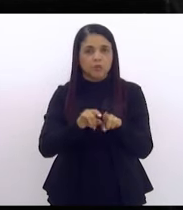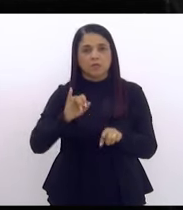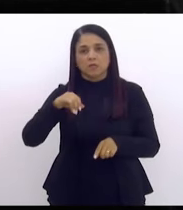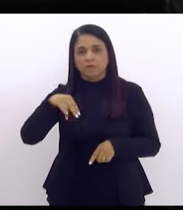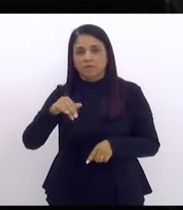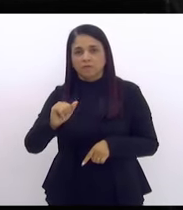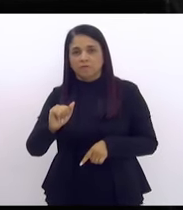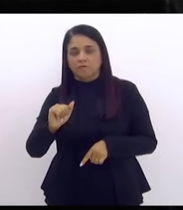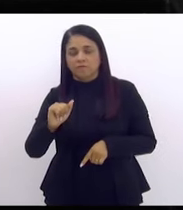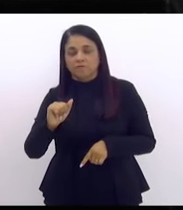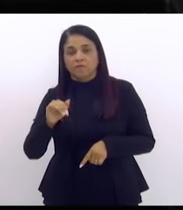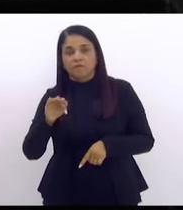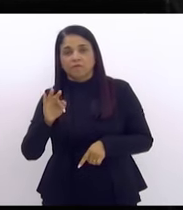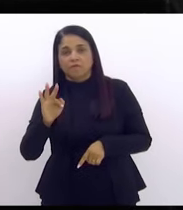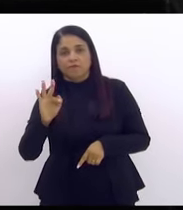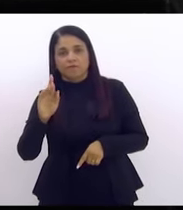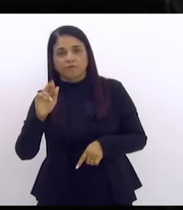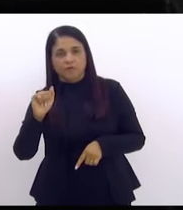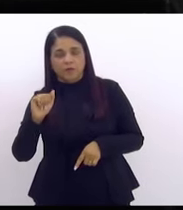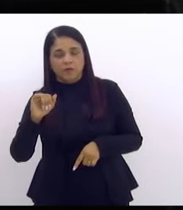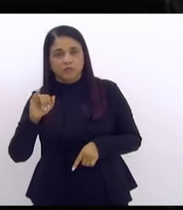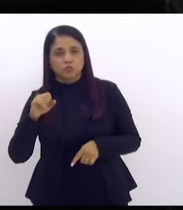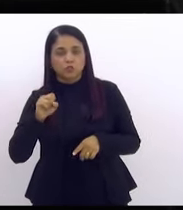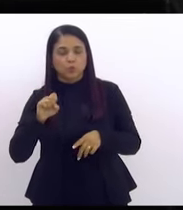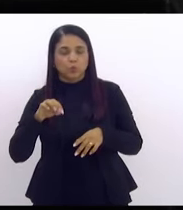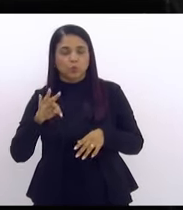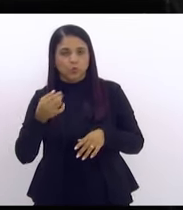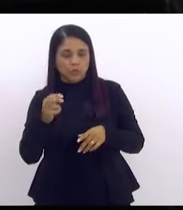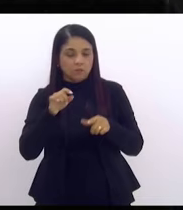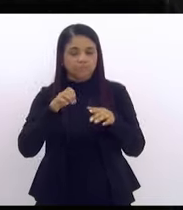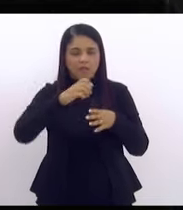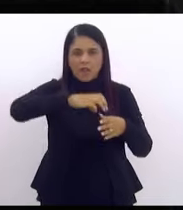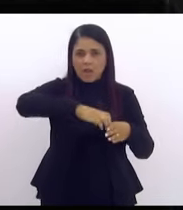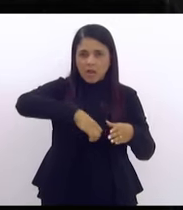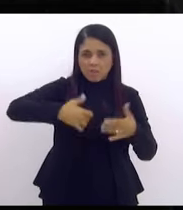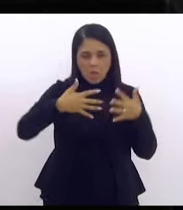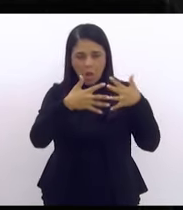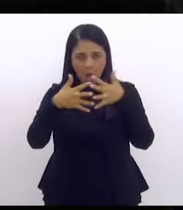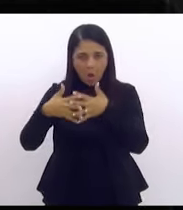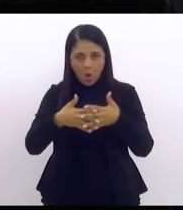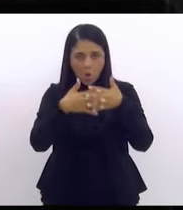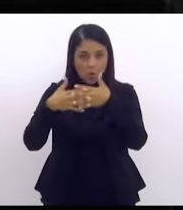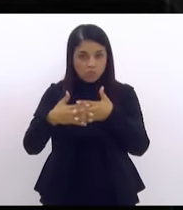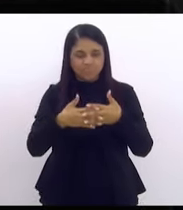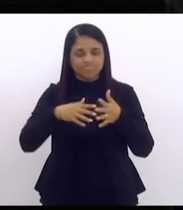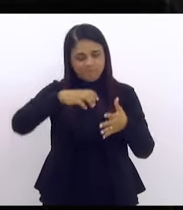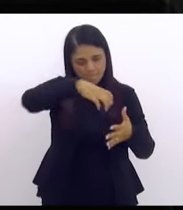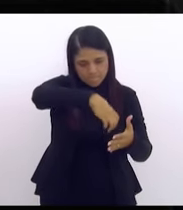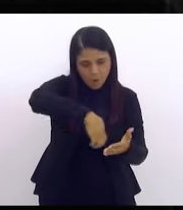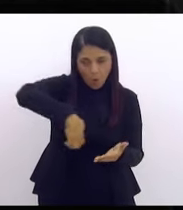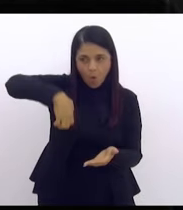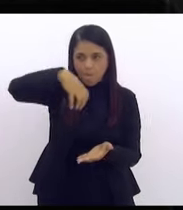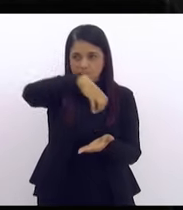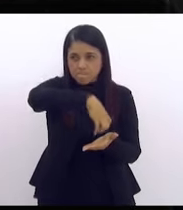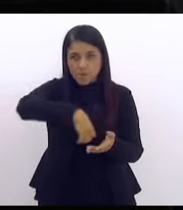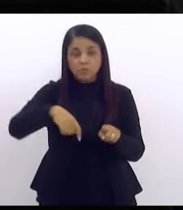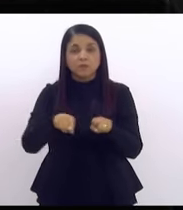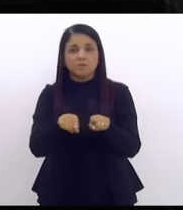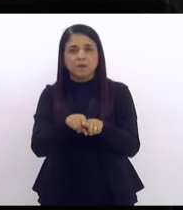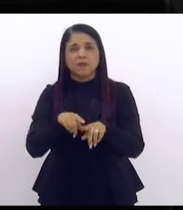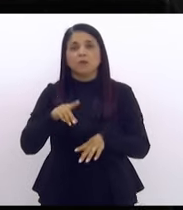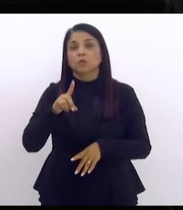faz presente através de máquinas, caminhões, o DER. Então, está havendo um